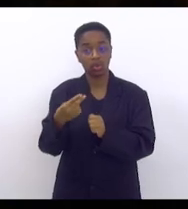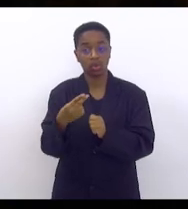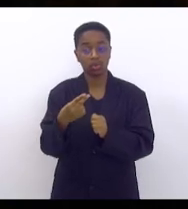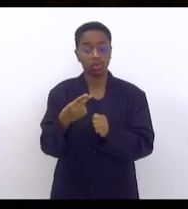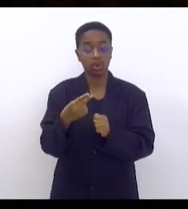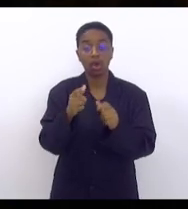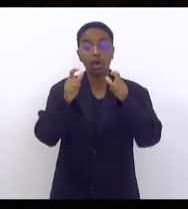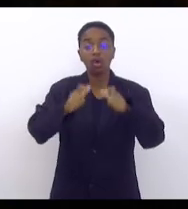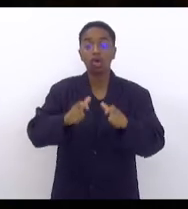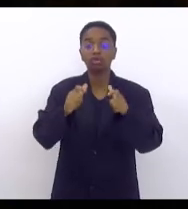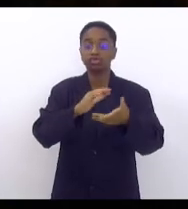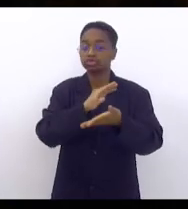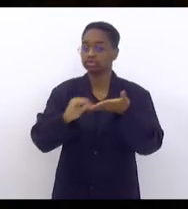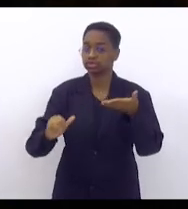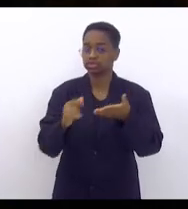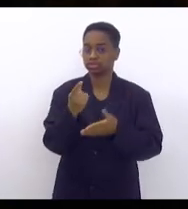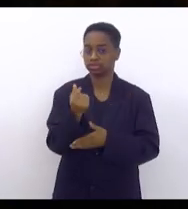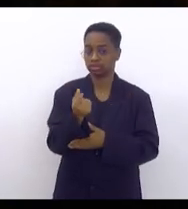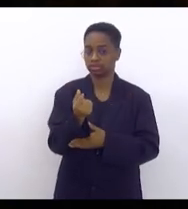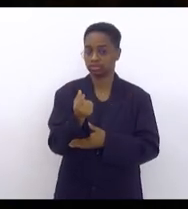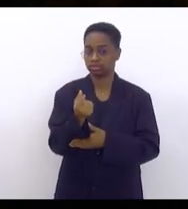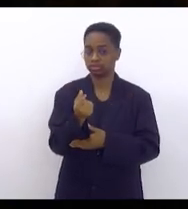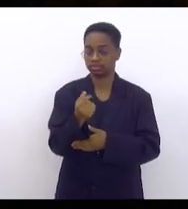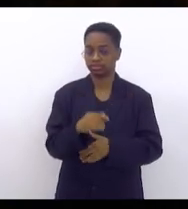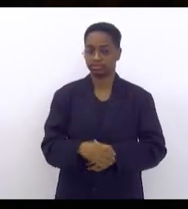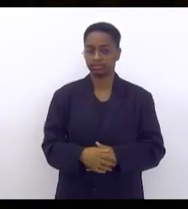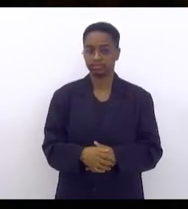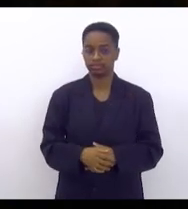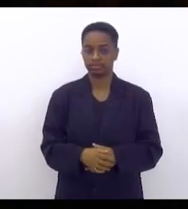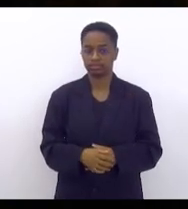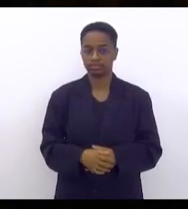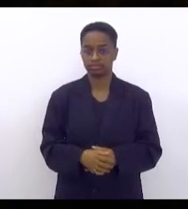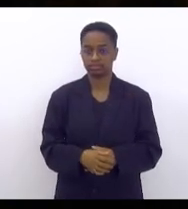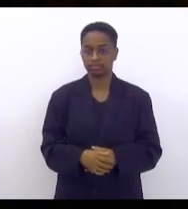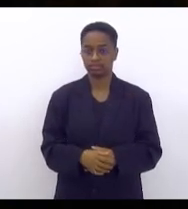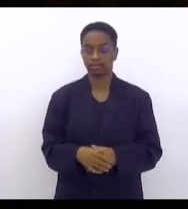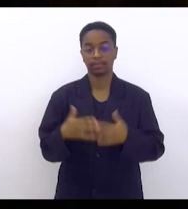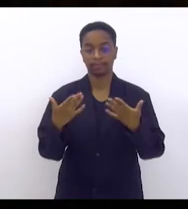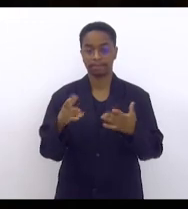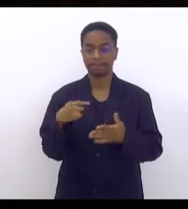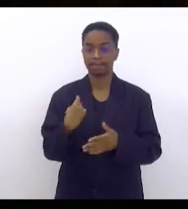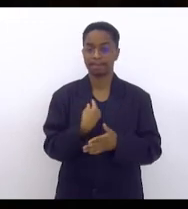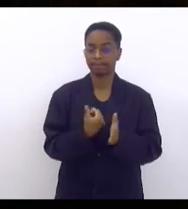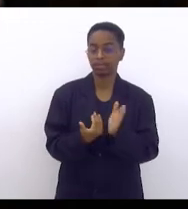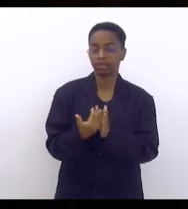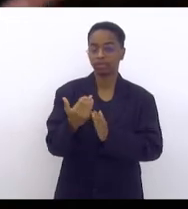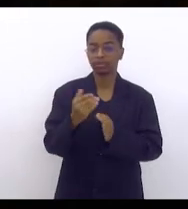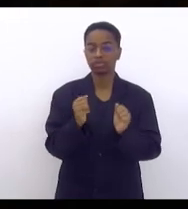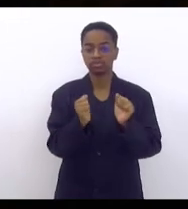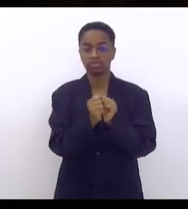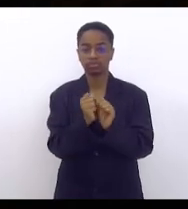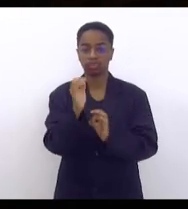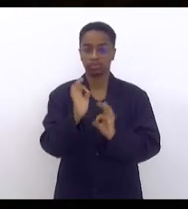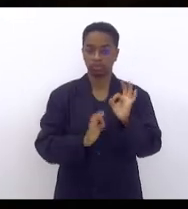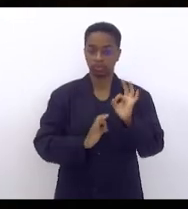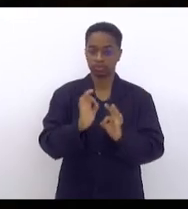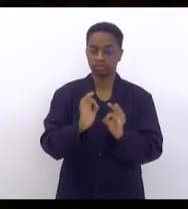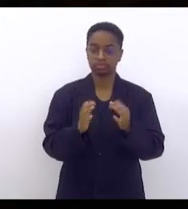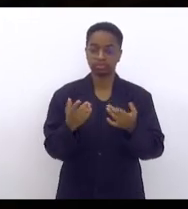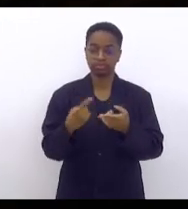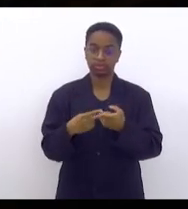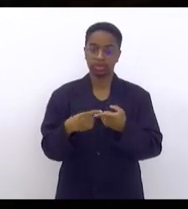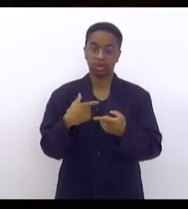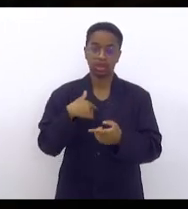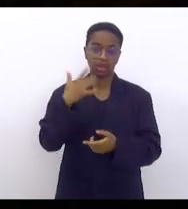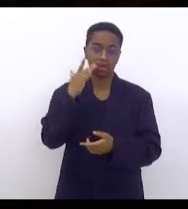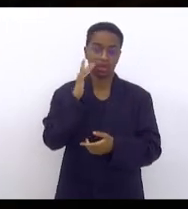vai cortar. Né. Então, assim, vamos começar agora juntos, organizar, eu acho que todo mundo, vou chamar,